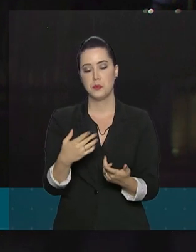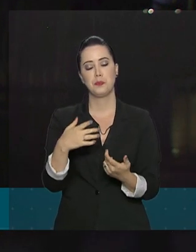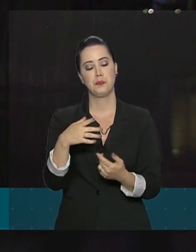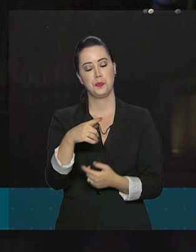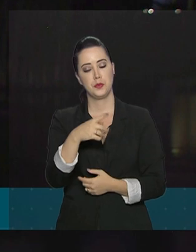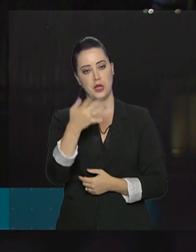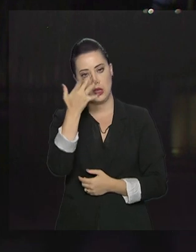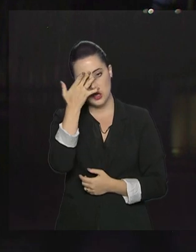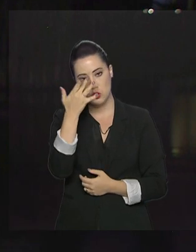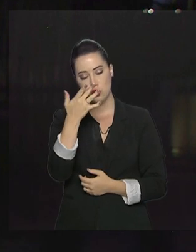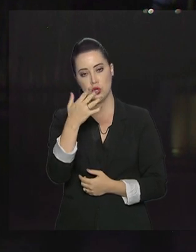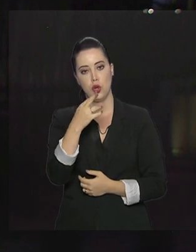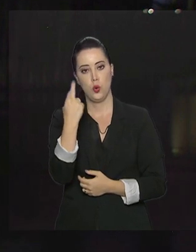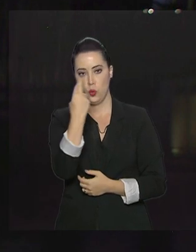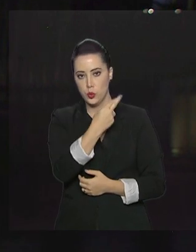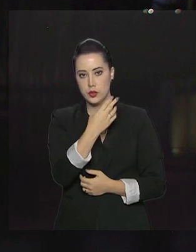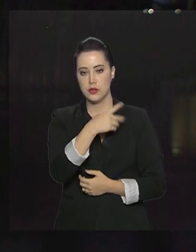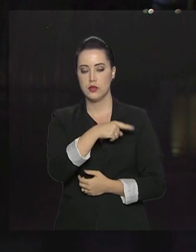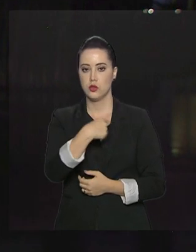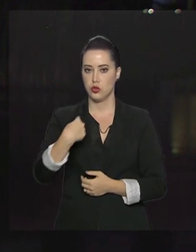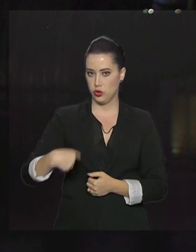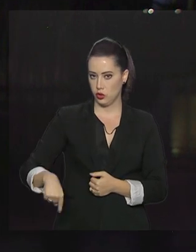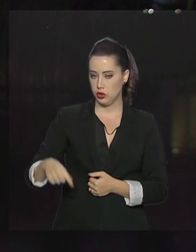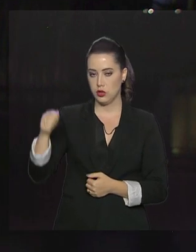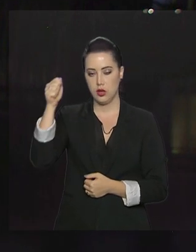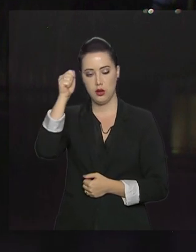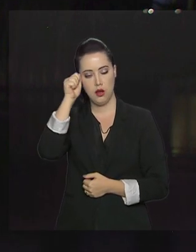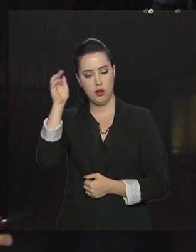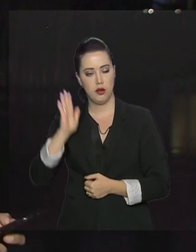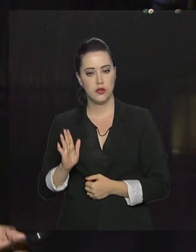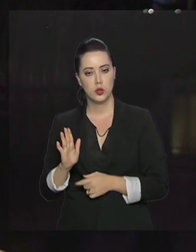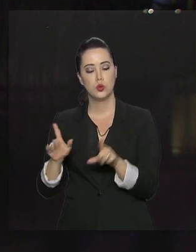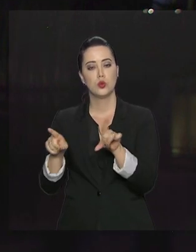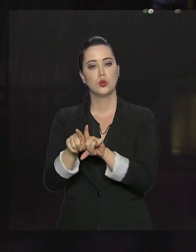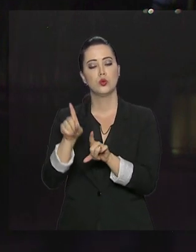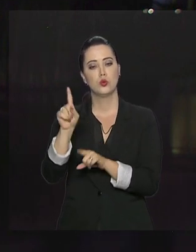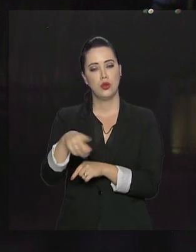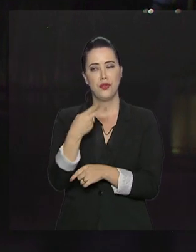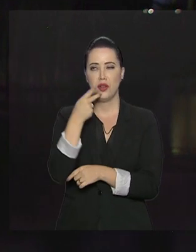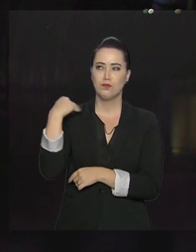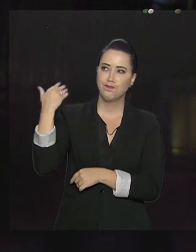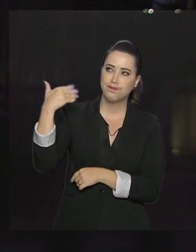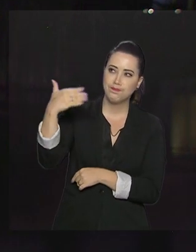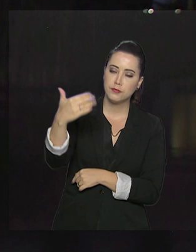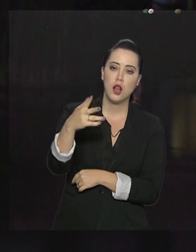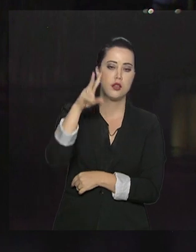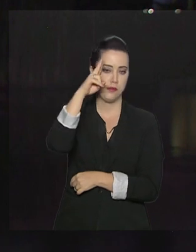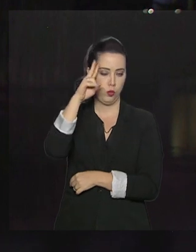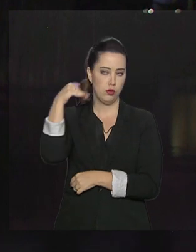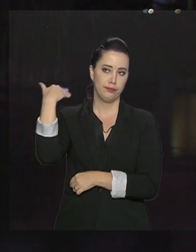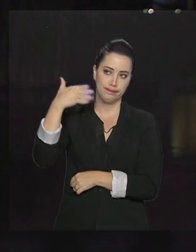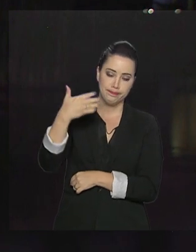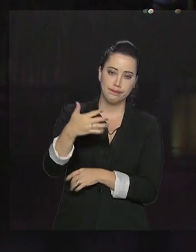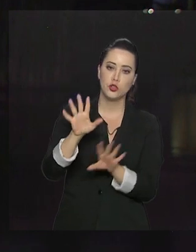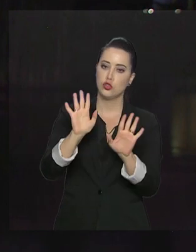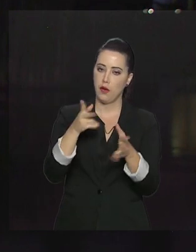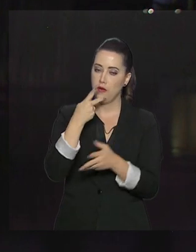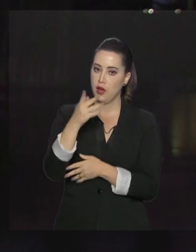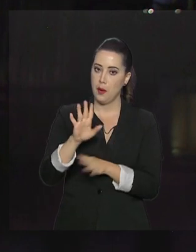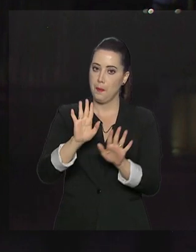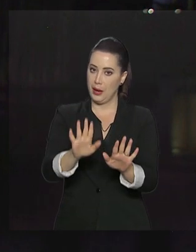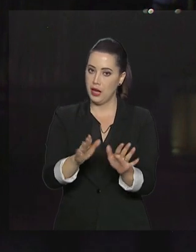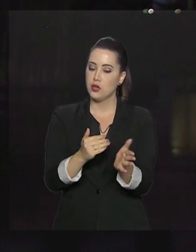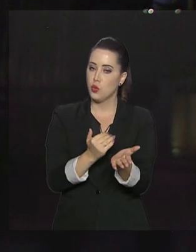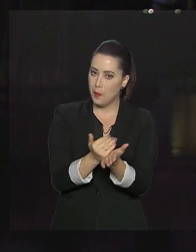sul a gente tem falado sobre esse encontro sobre o encontro do brics desde segunda feira mas de fato como você disse a ele começou hoje